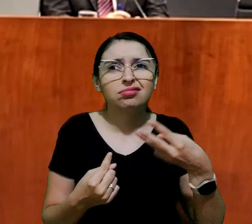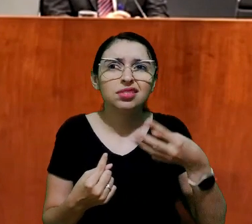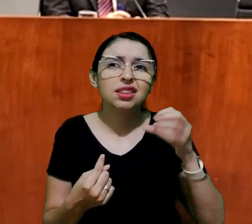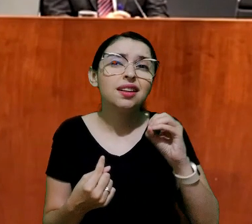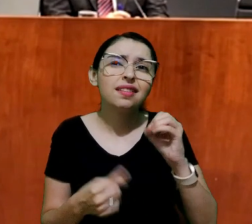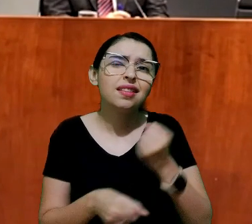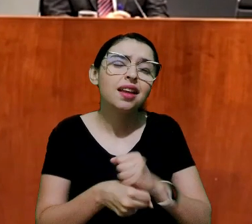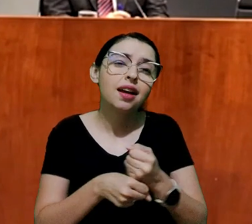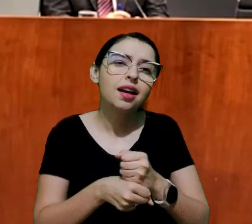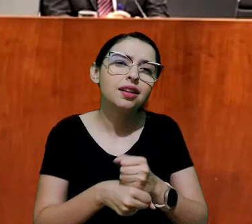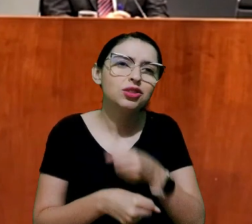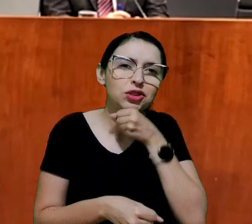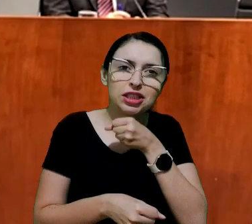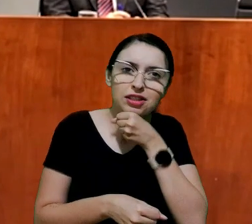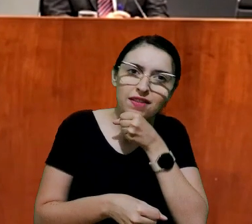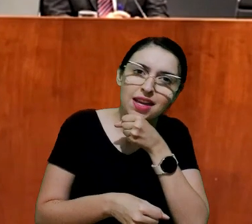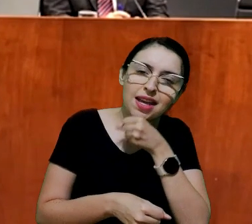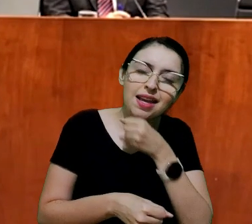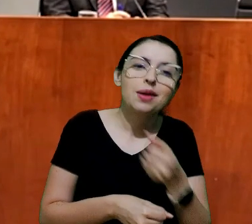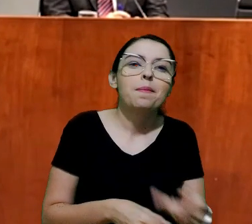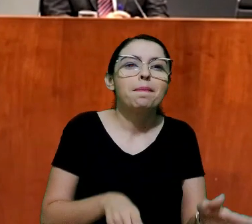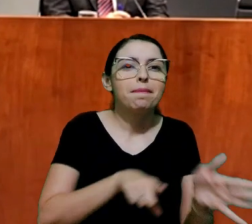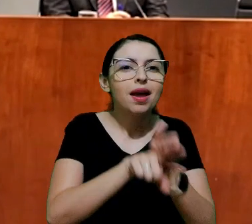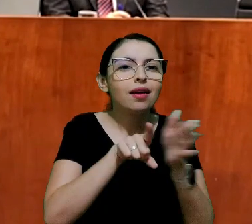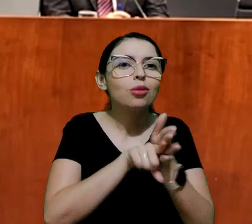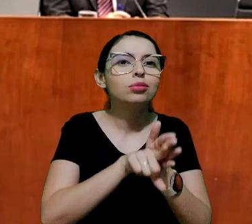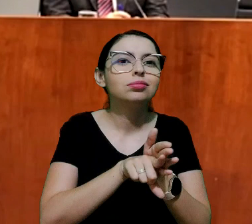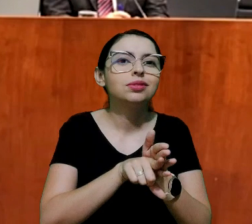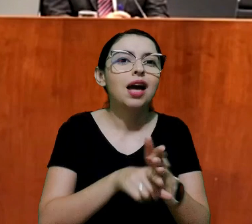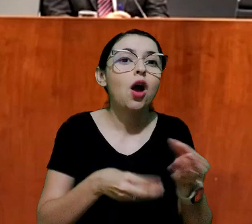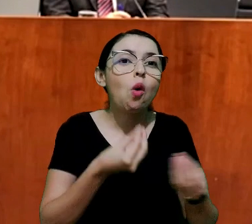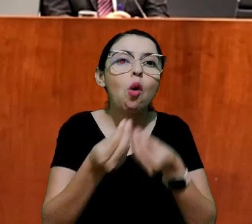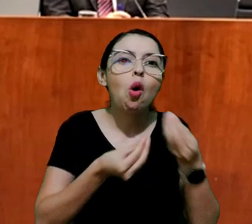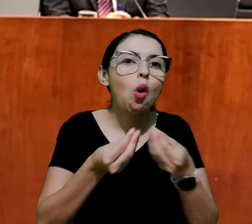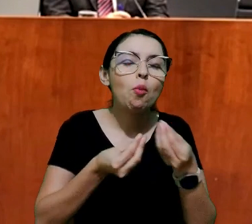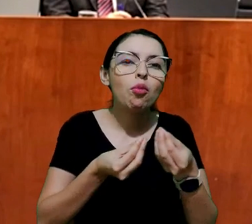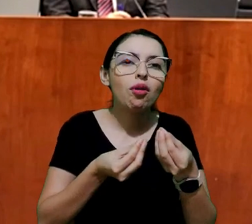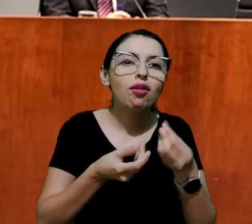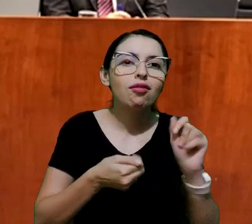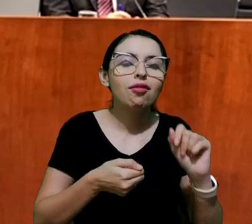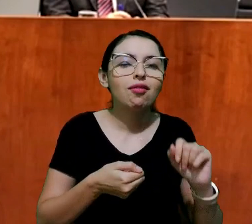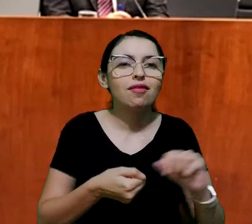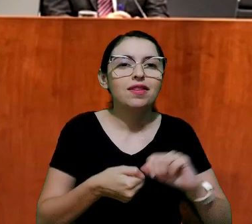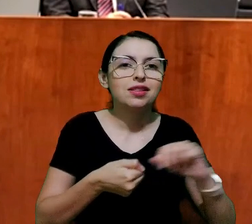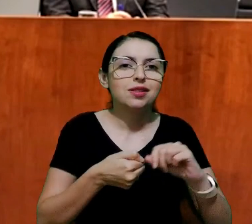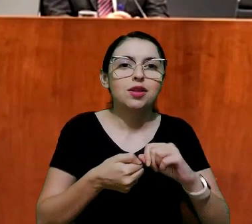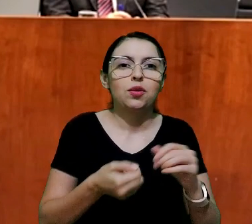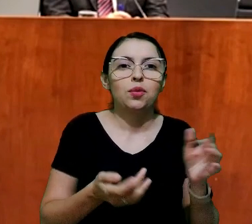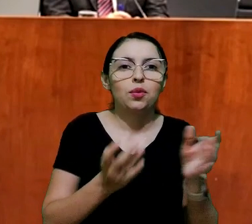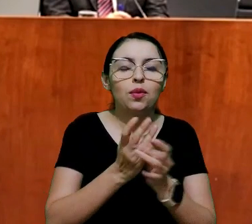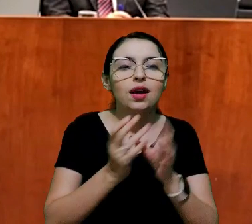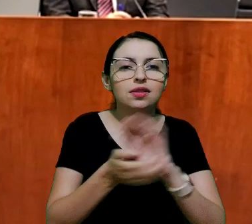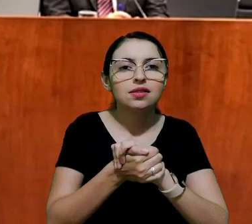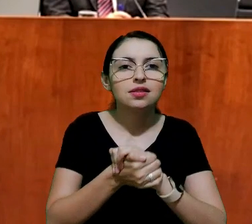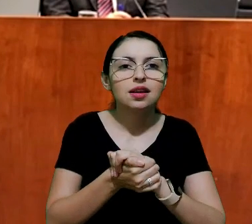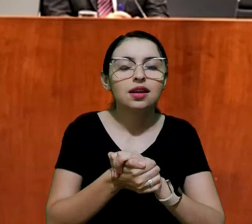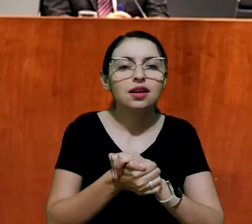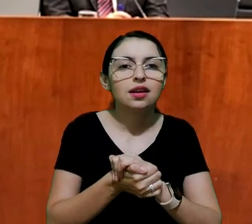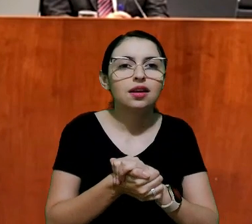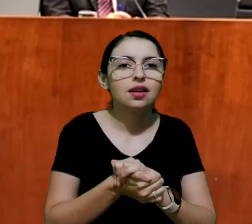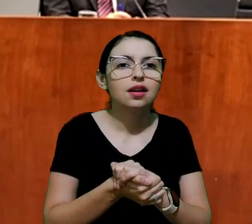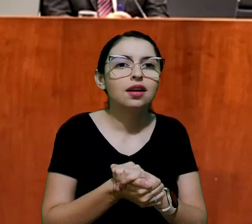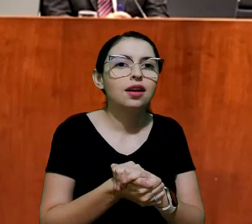quando eu tiver de bengalinha, vocês vierem me perguntar o que fazer com o casamento da senhora com o seu